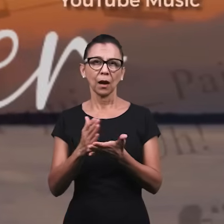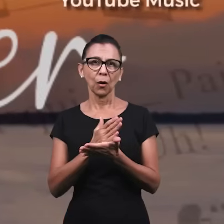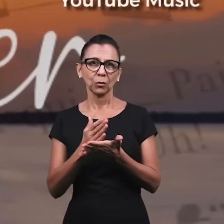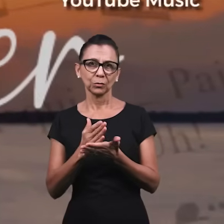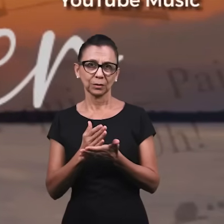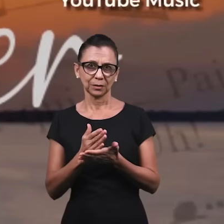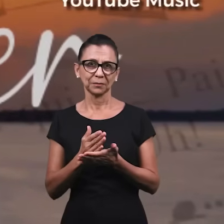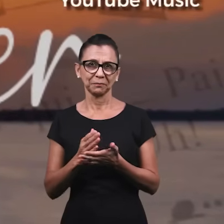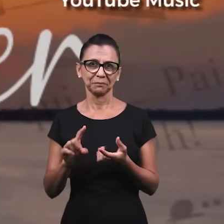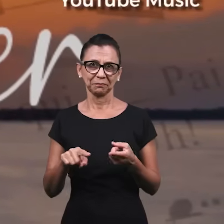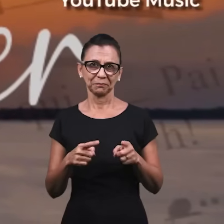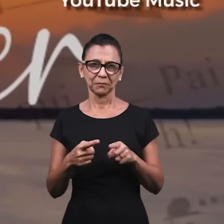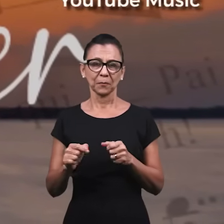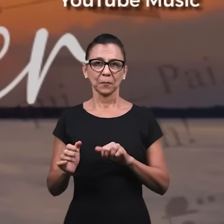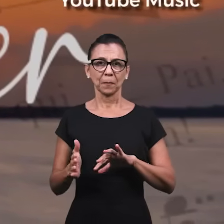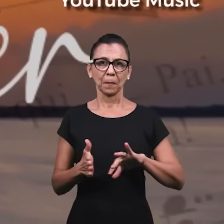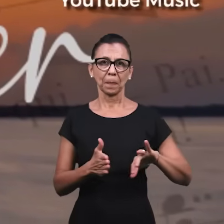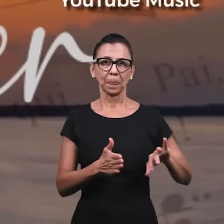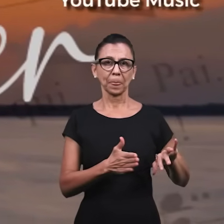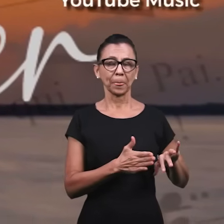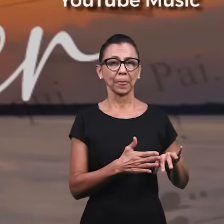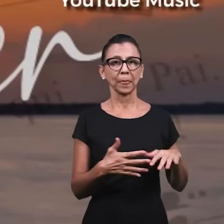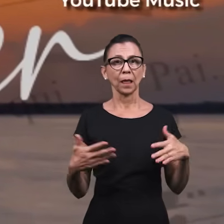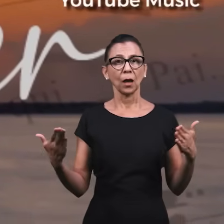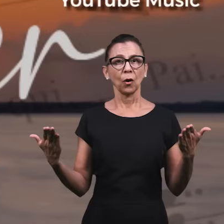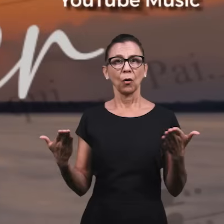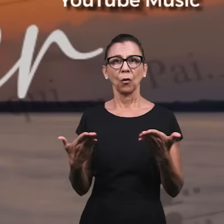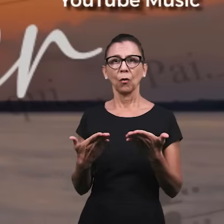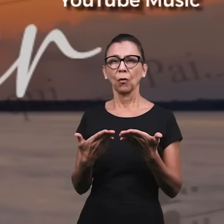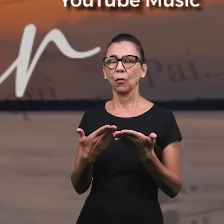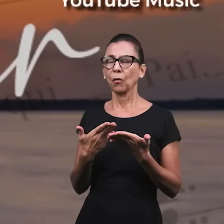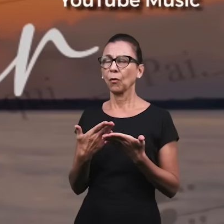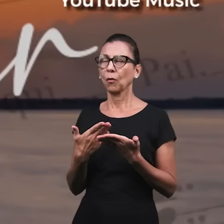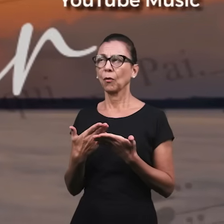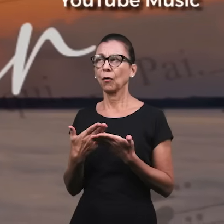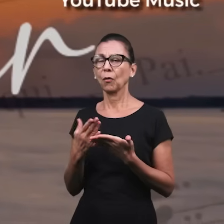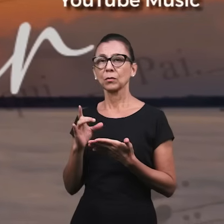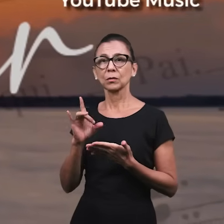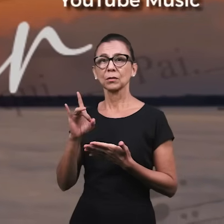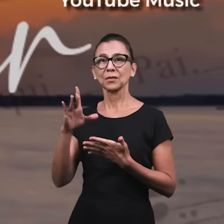Hoje quero somente agradecer a